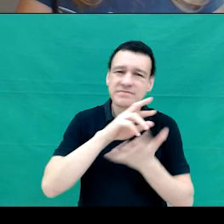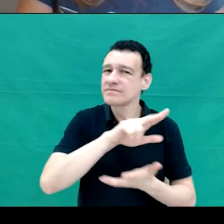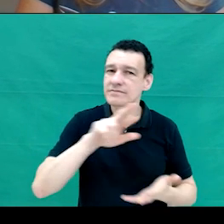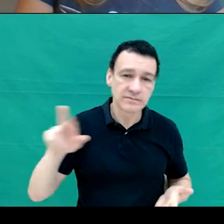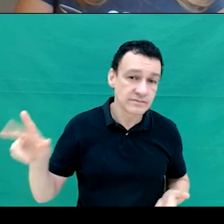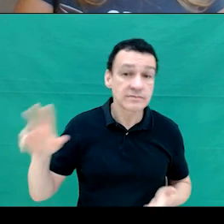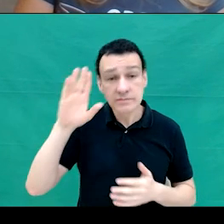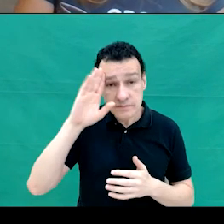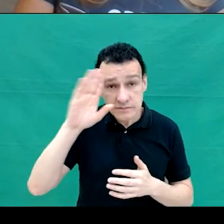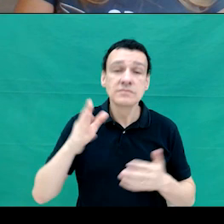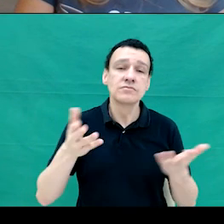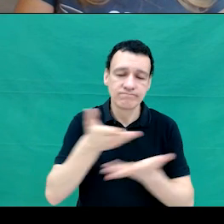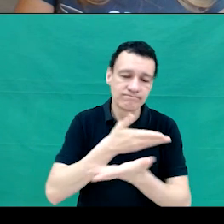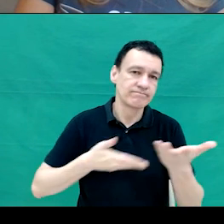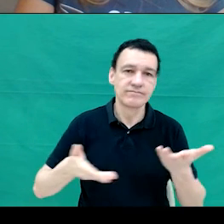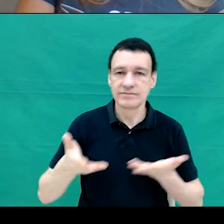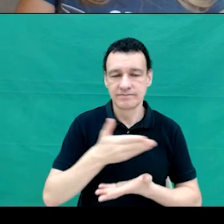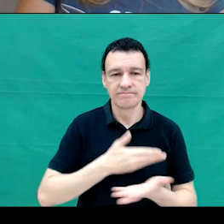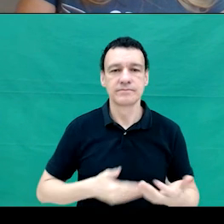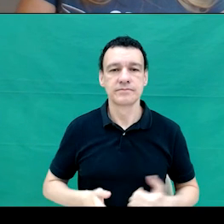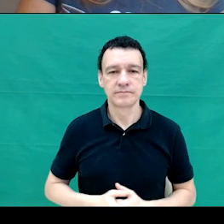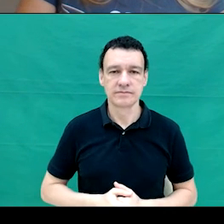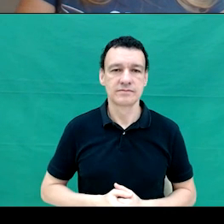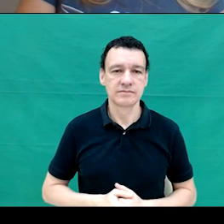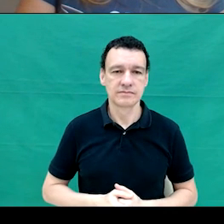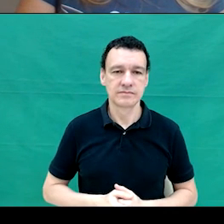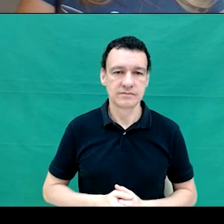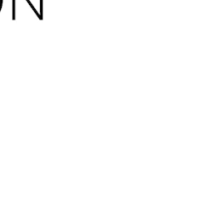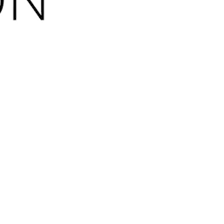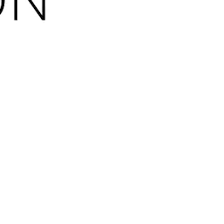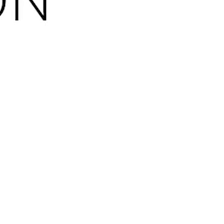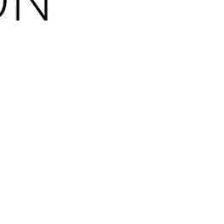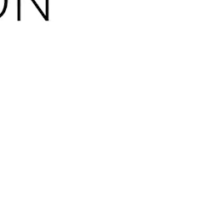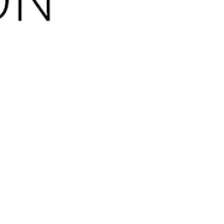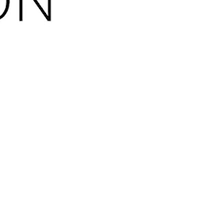Together. Obrigada.